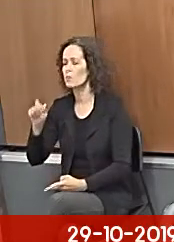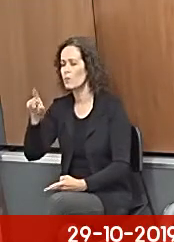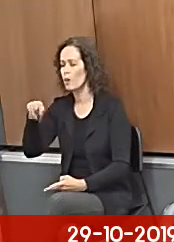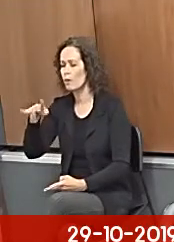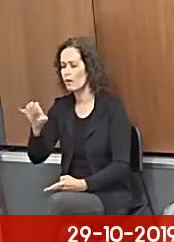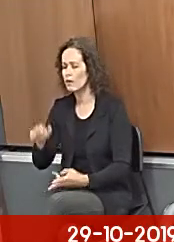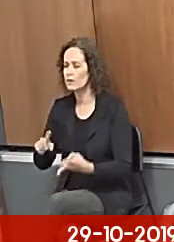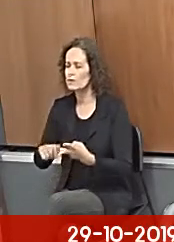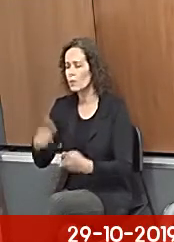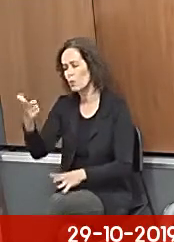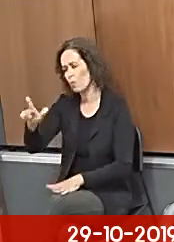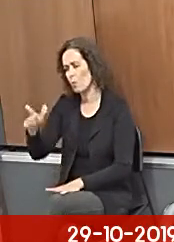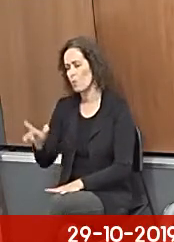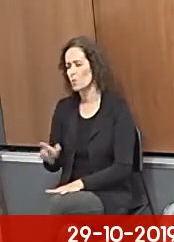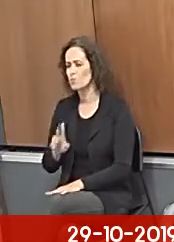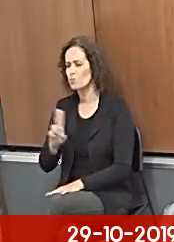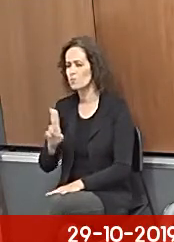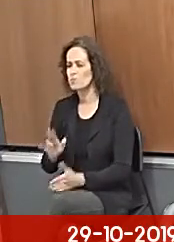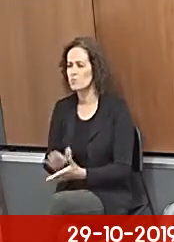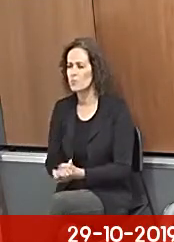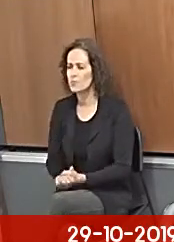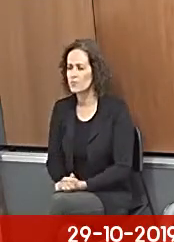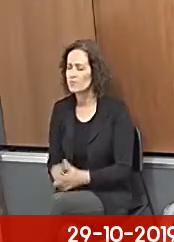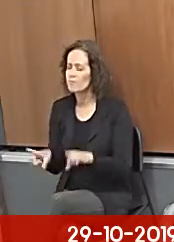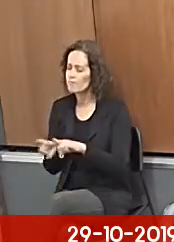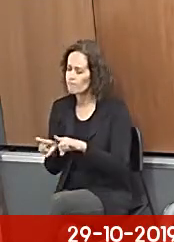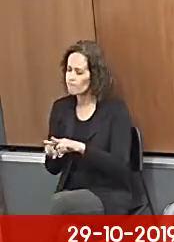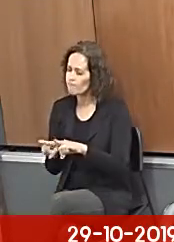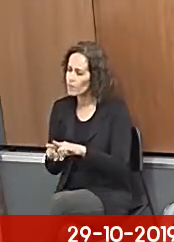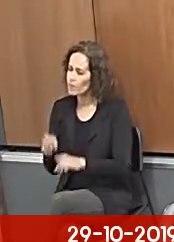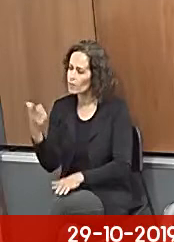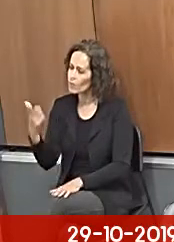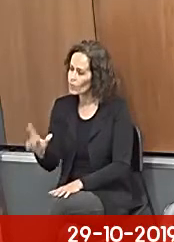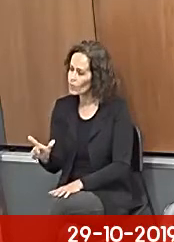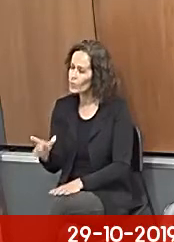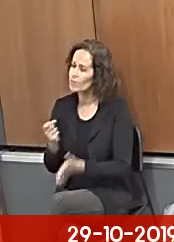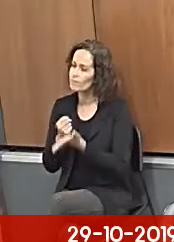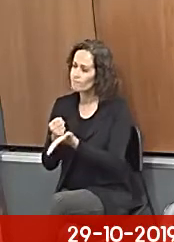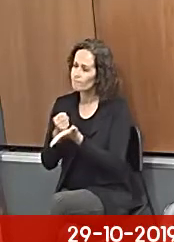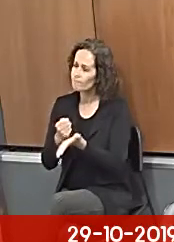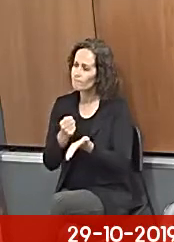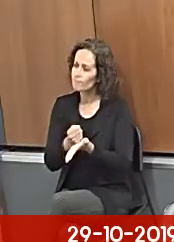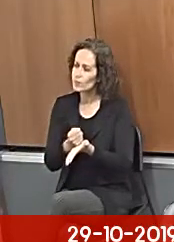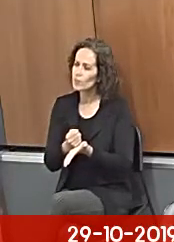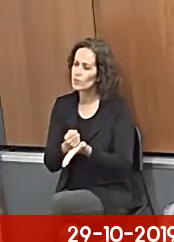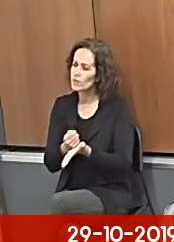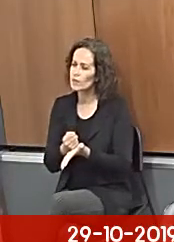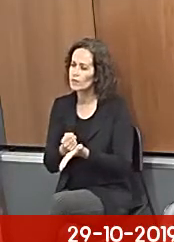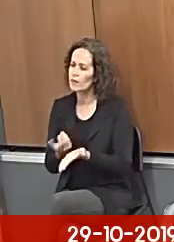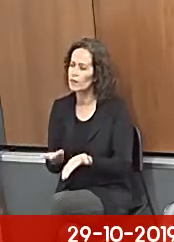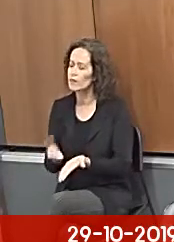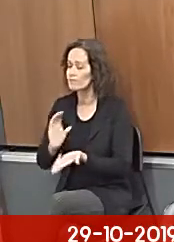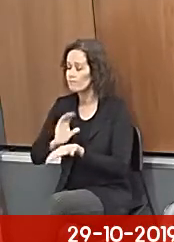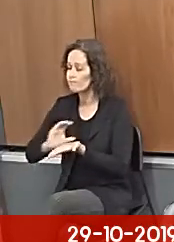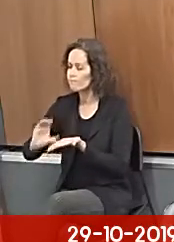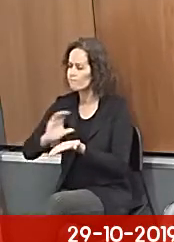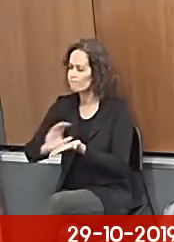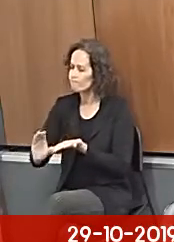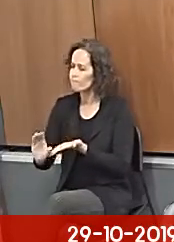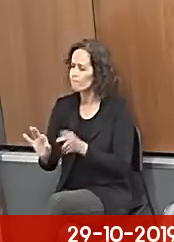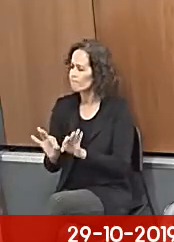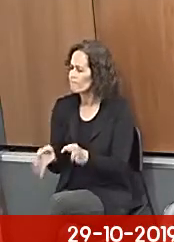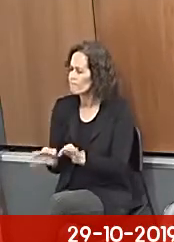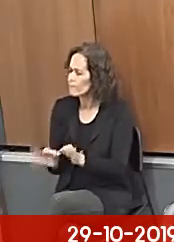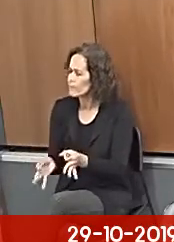Falcão, através da Magnus, que é a patrocinadora também do nosso time, é um patrocínio simbólico para a gente, para eles lá,